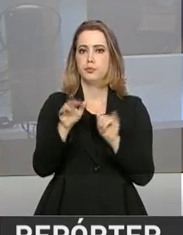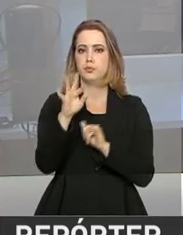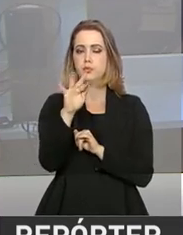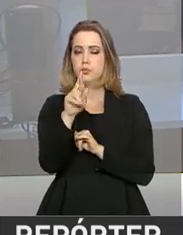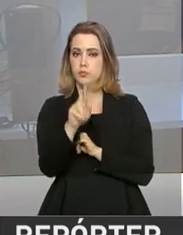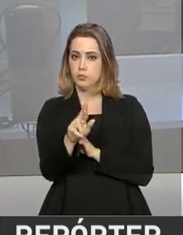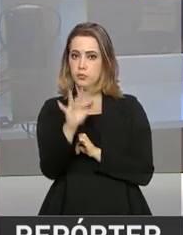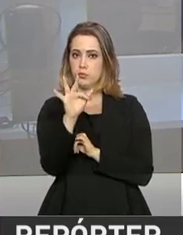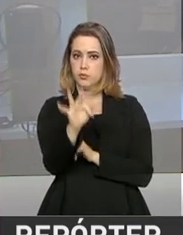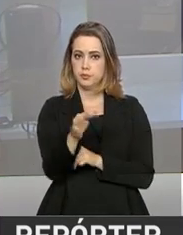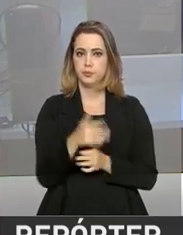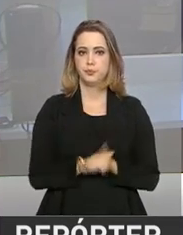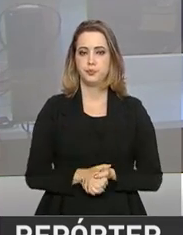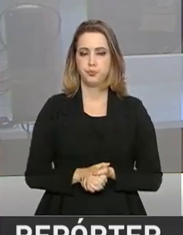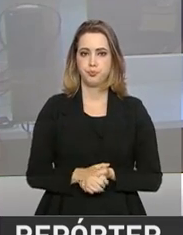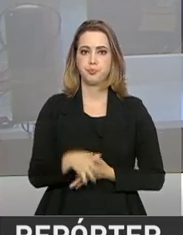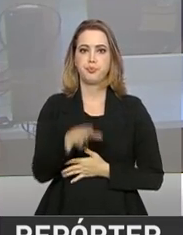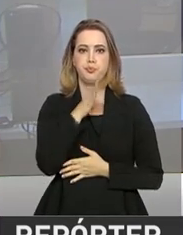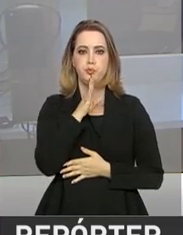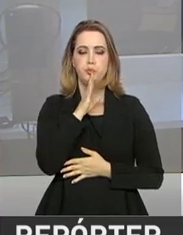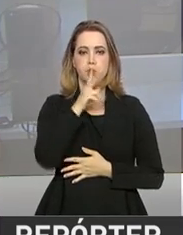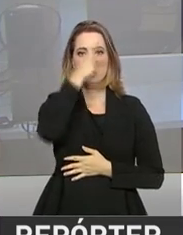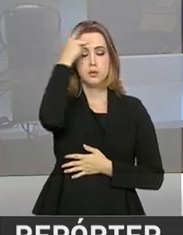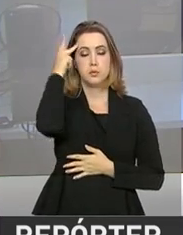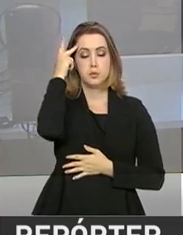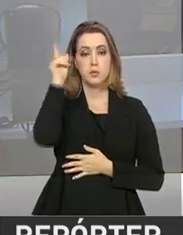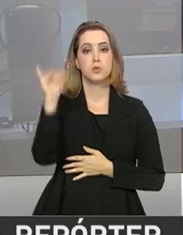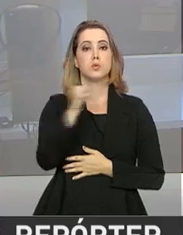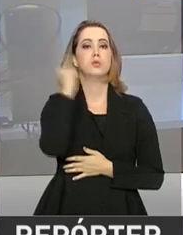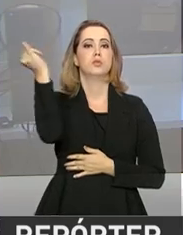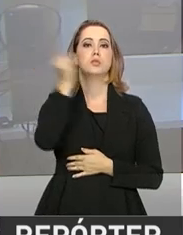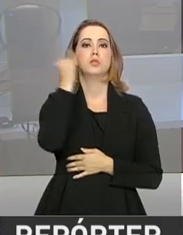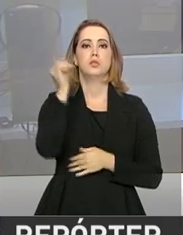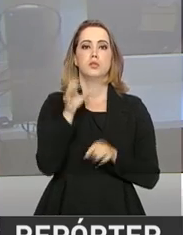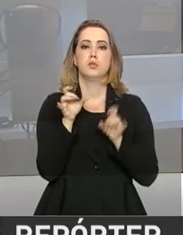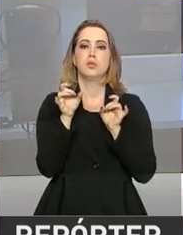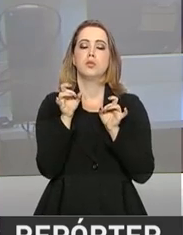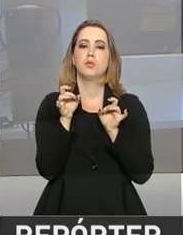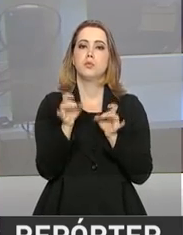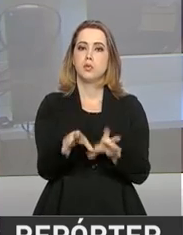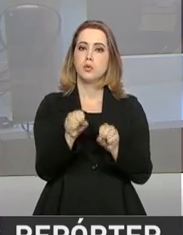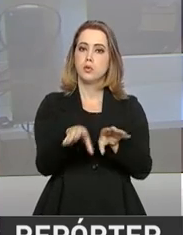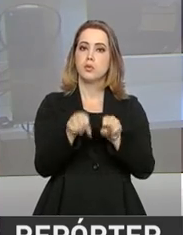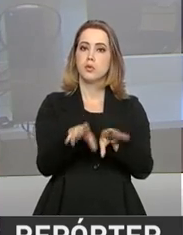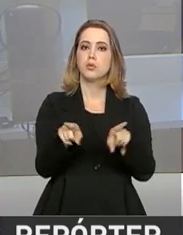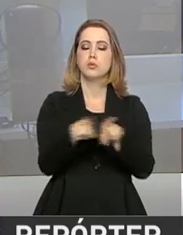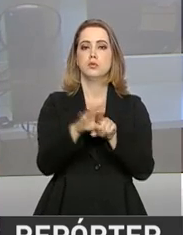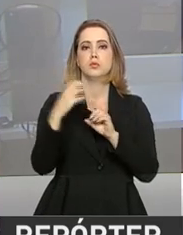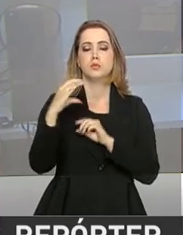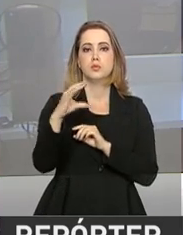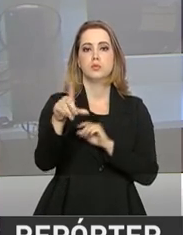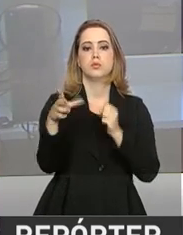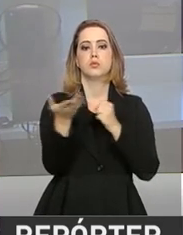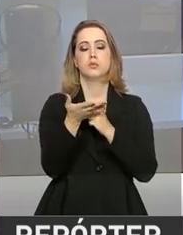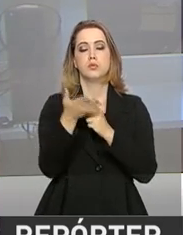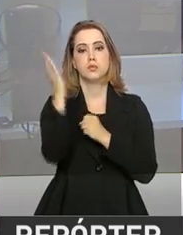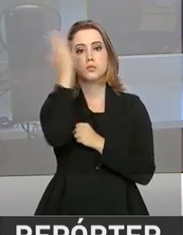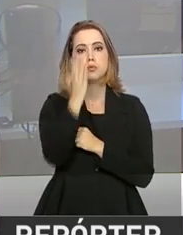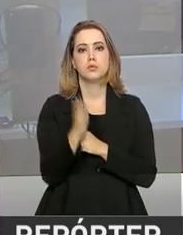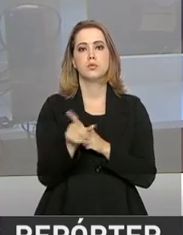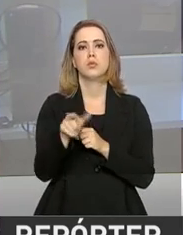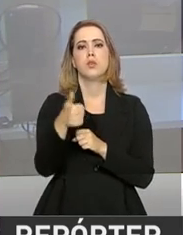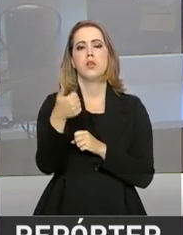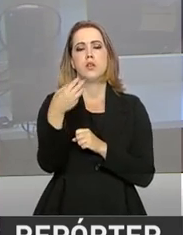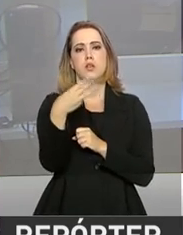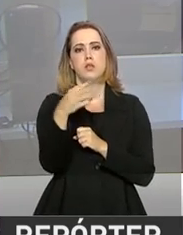Reconhecimento para quem faz a diferença na educação e ciência brasileiras. Há 35 anos, o prêmio Anísio Teixeira presta homenagem a